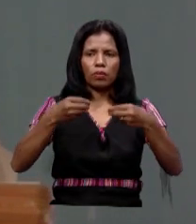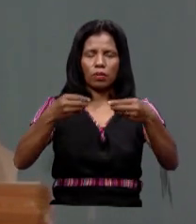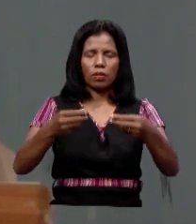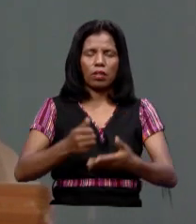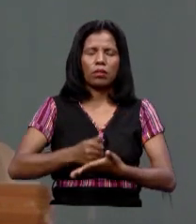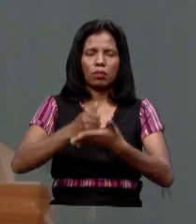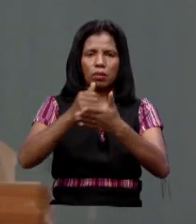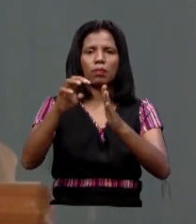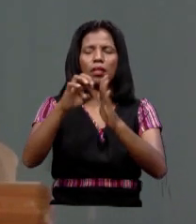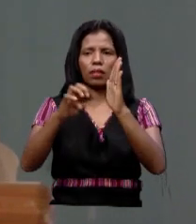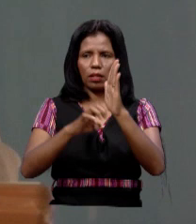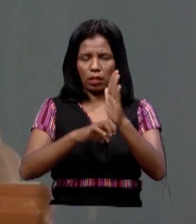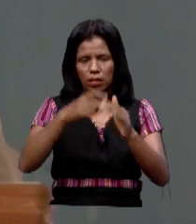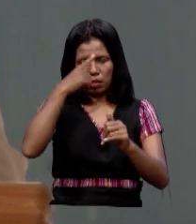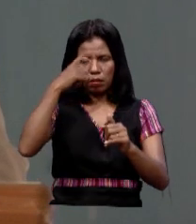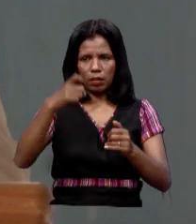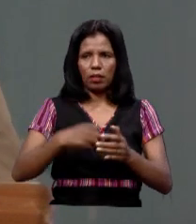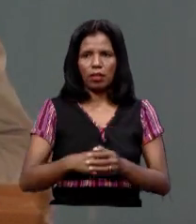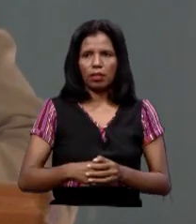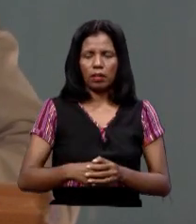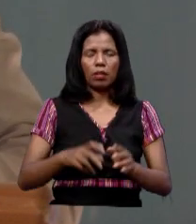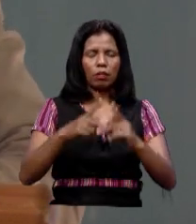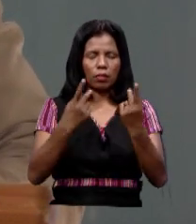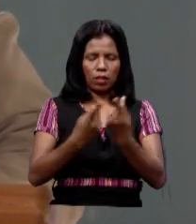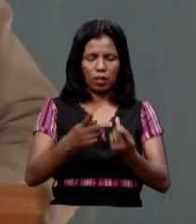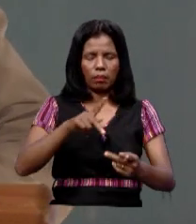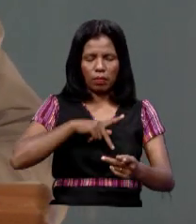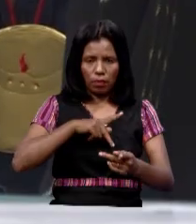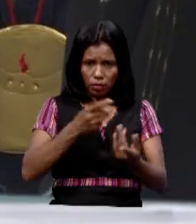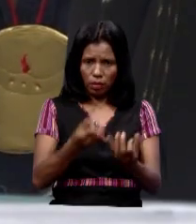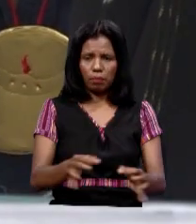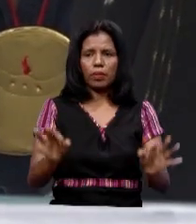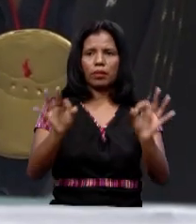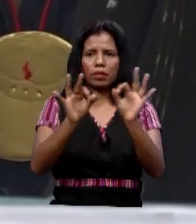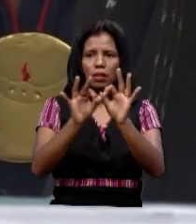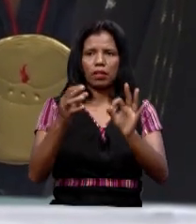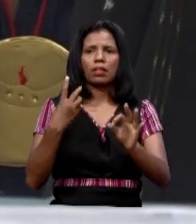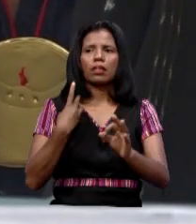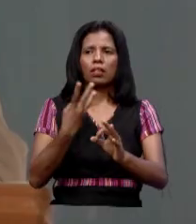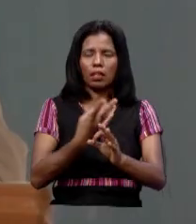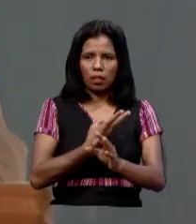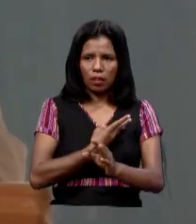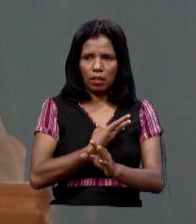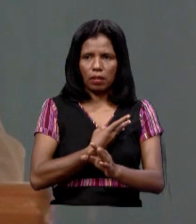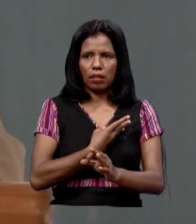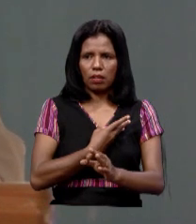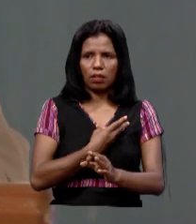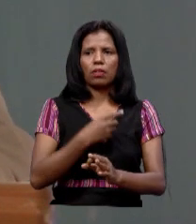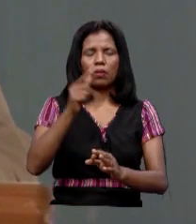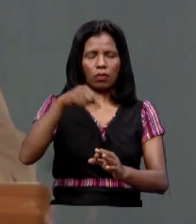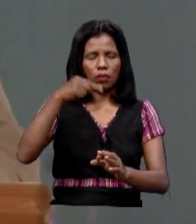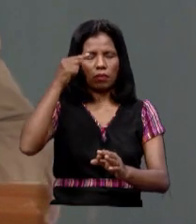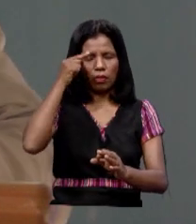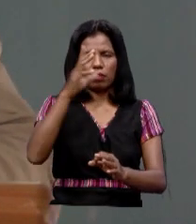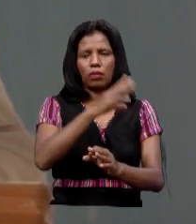bem. Tambah lema setor privado é importante, pebes, e a item ni a governação, no